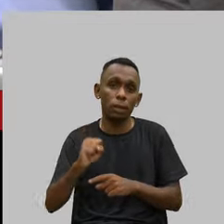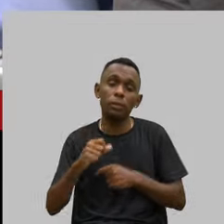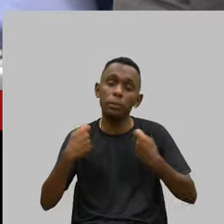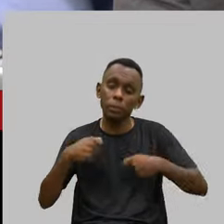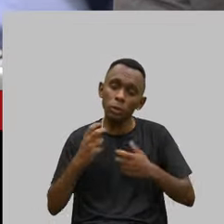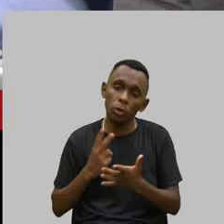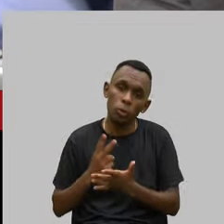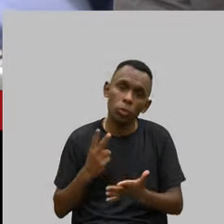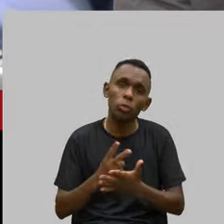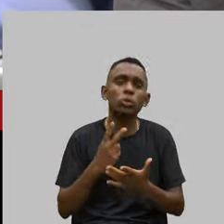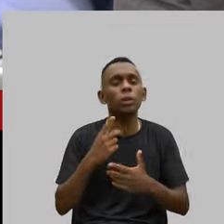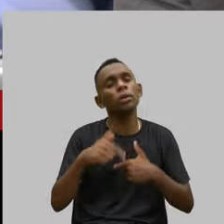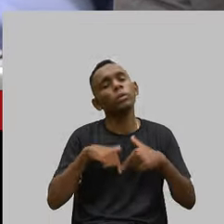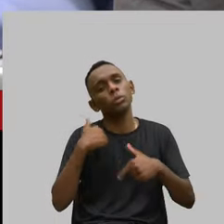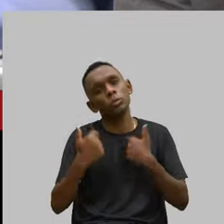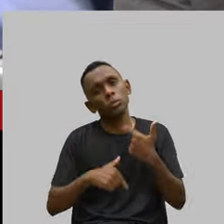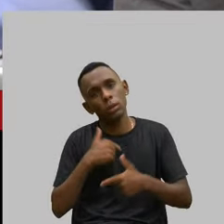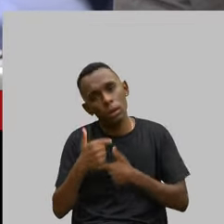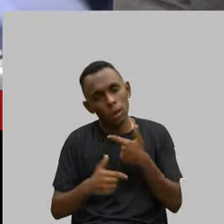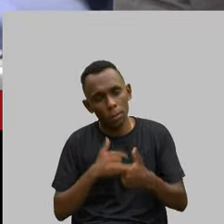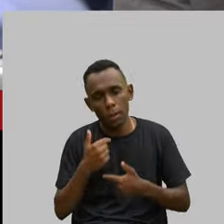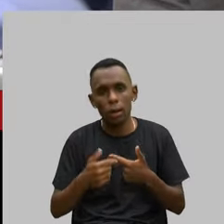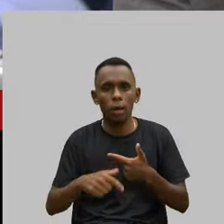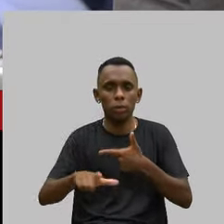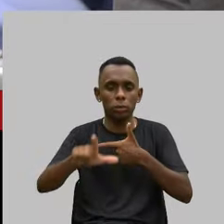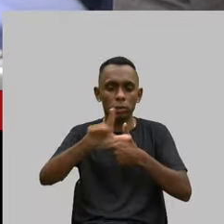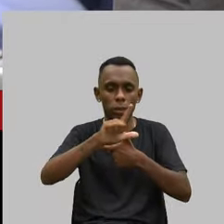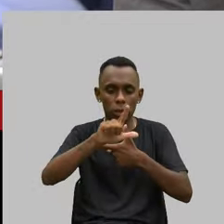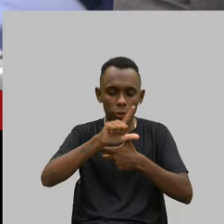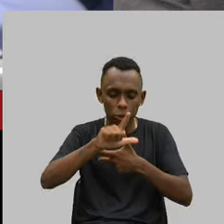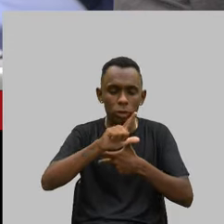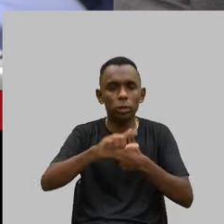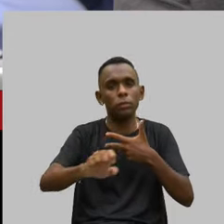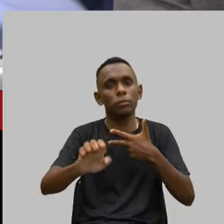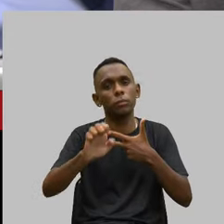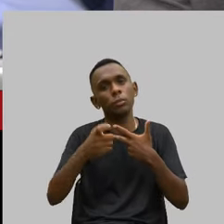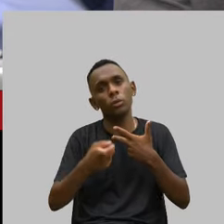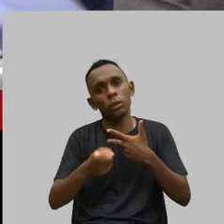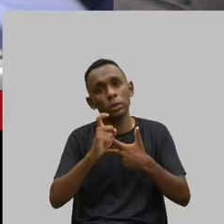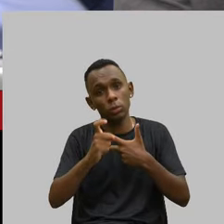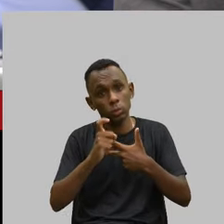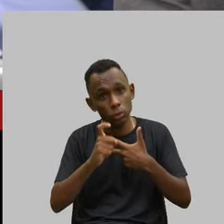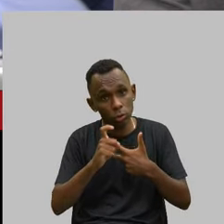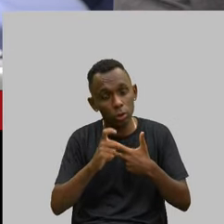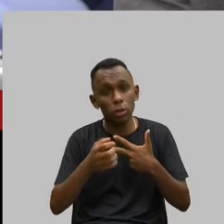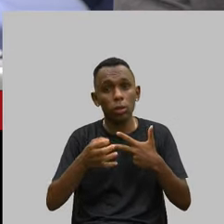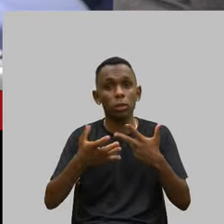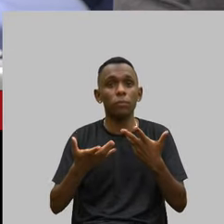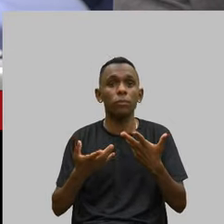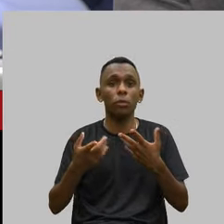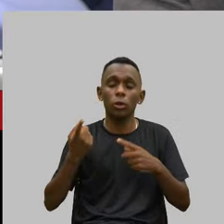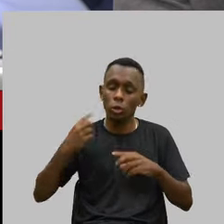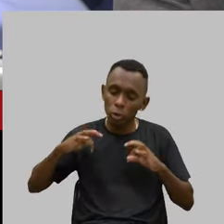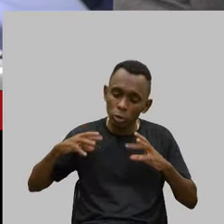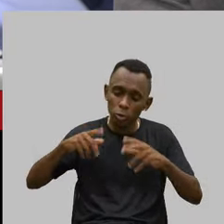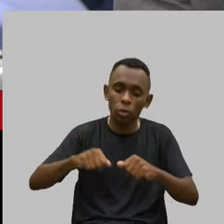temos aí trabalhos né do executivo do Legislativo né na manutenção da legislação e de todos os processos de trabalho